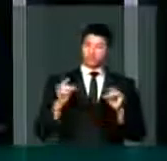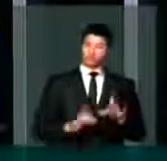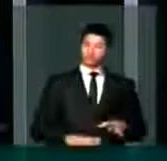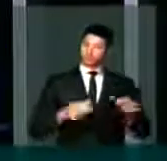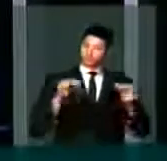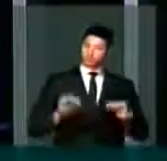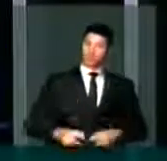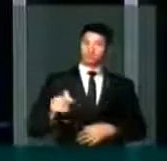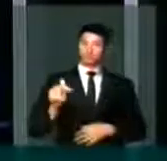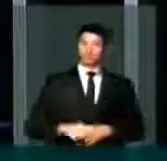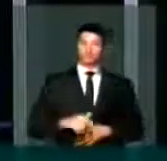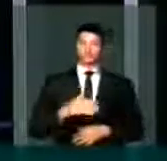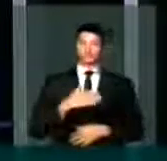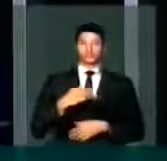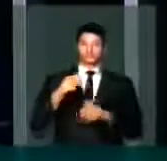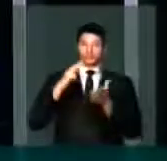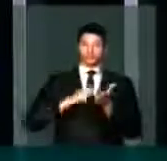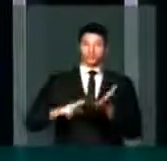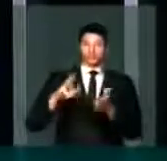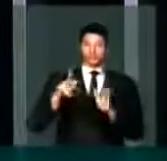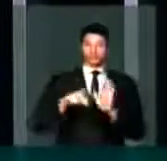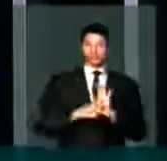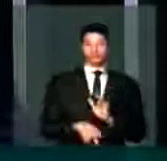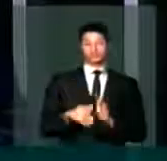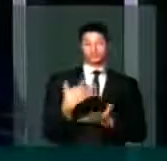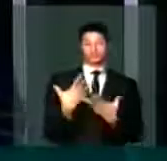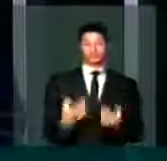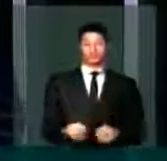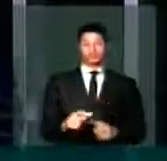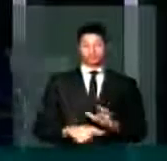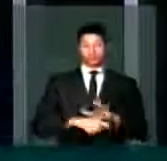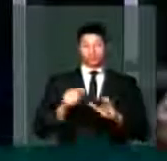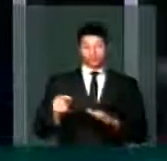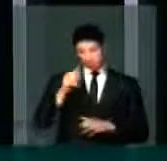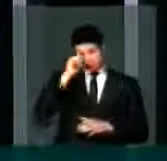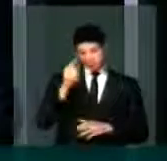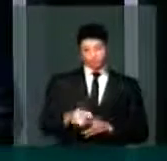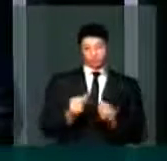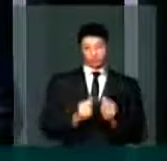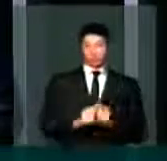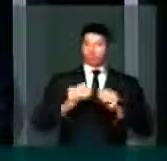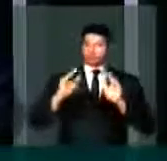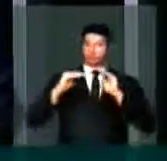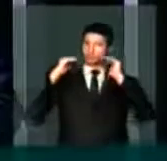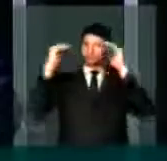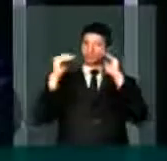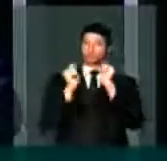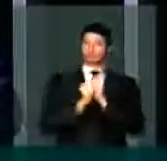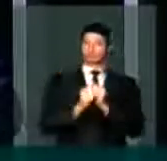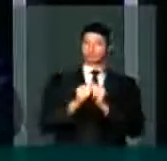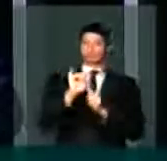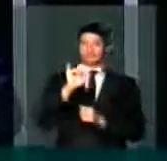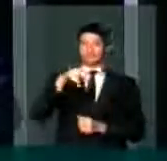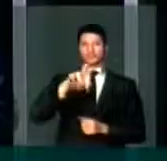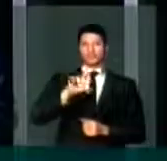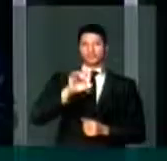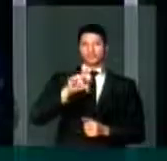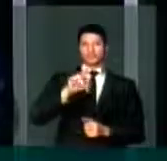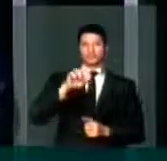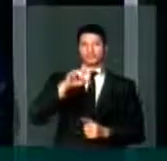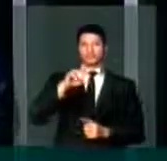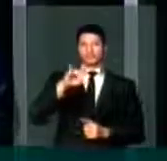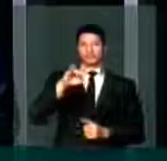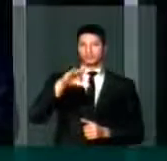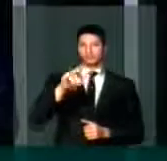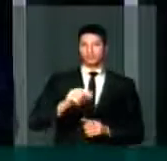com certeza aqui a mensagem de que nós vamos exercer esse mandato com altivez, com a independência,